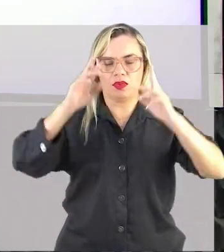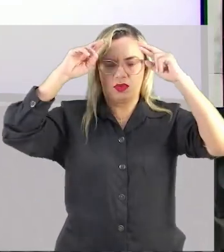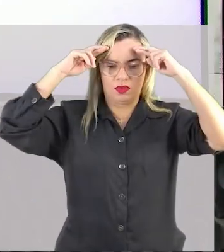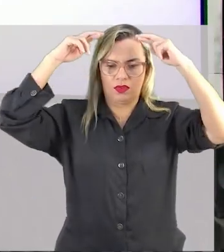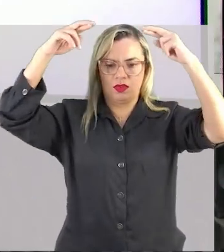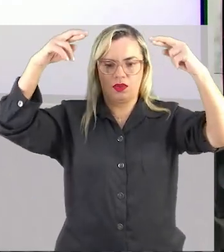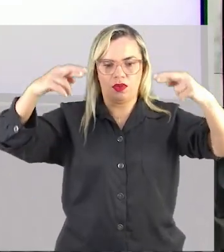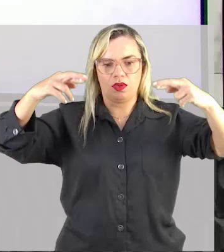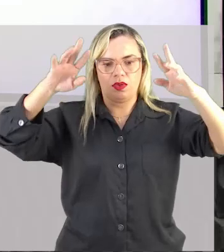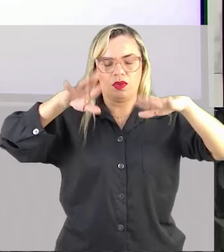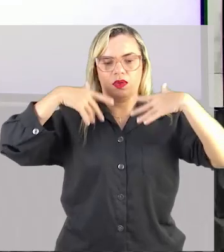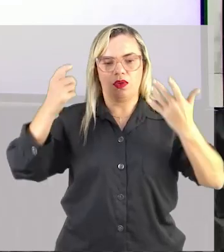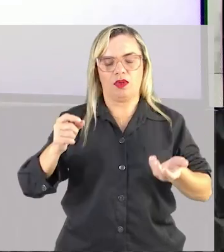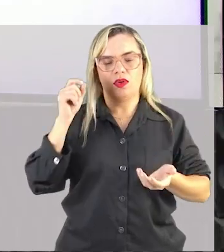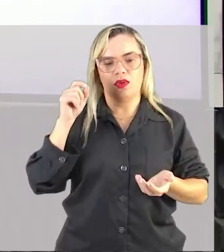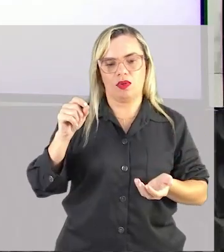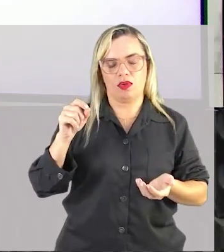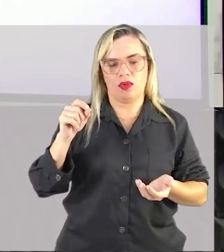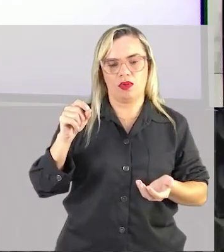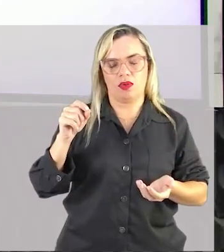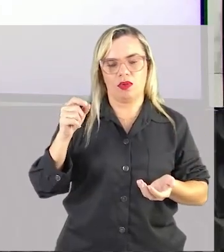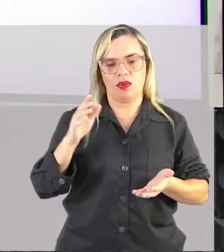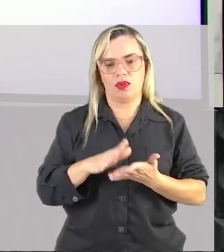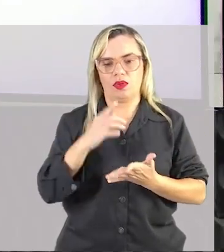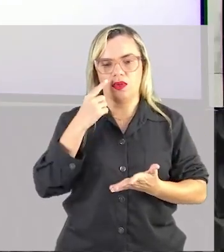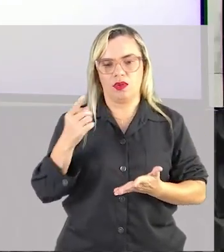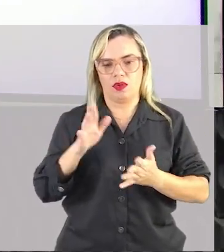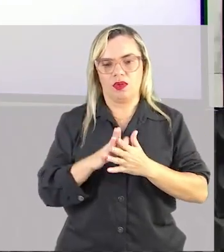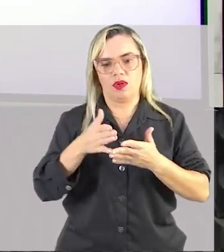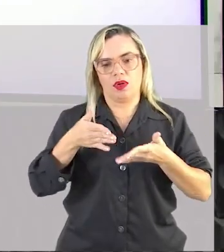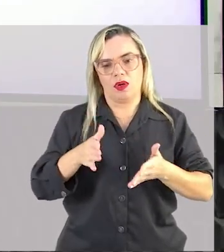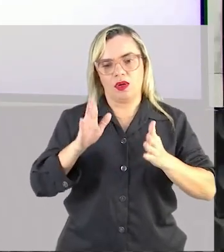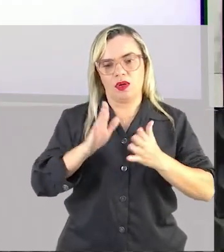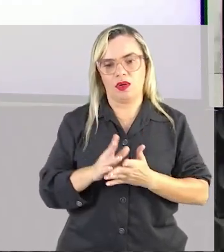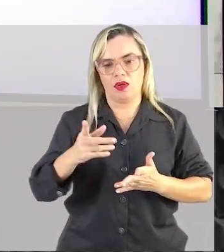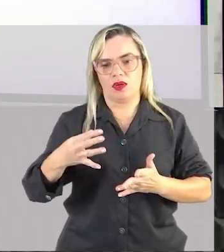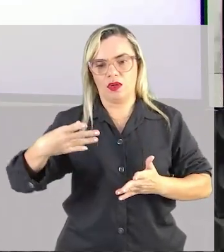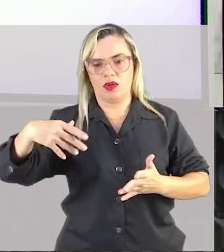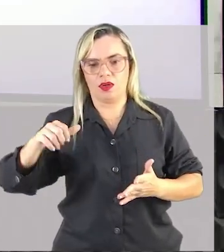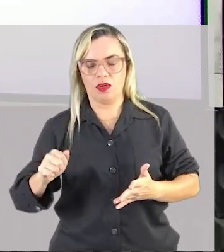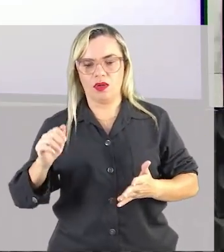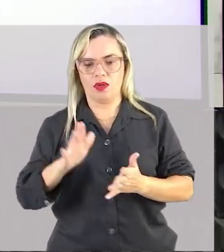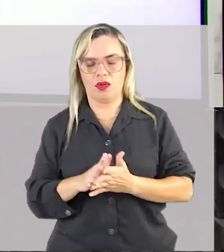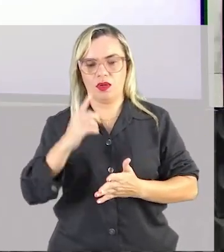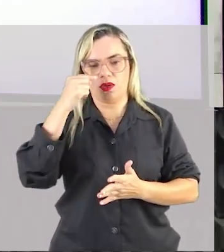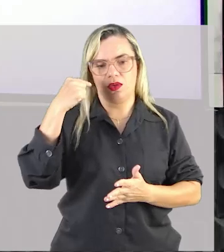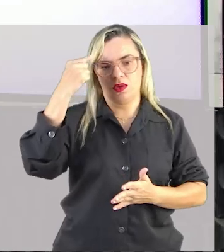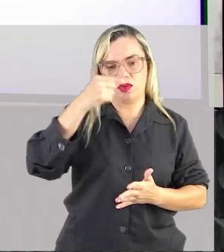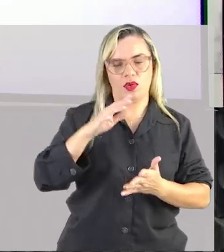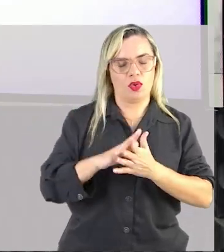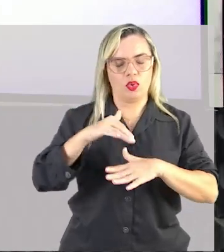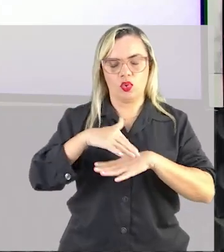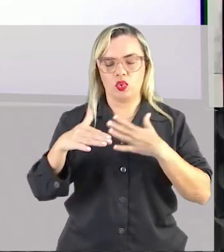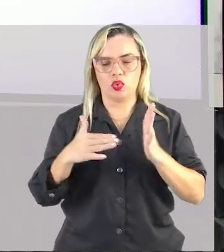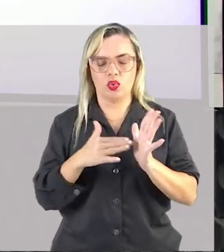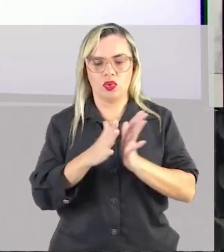é respeitado a língua originária zapoteca, é respeitado o espanhol, tá? Então, tudo se